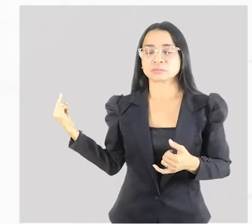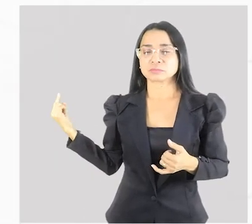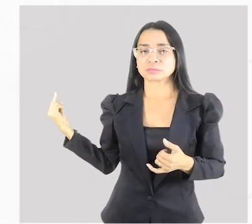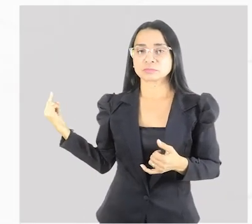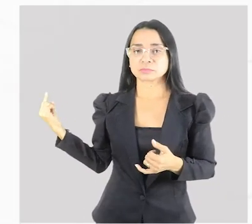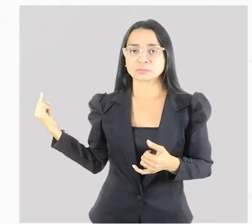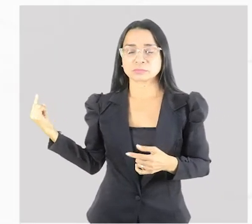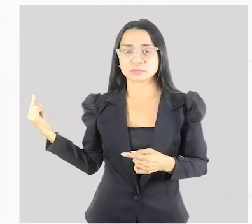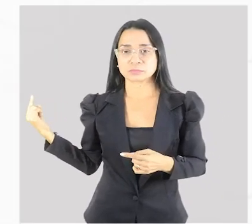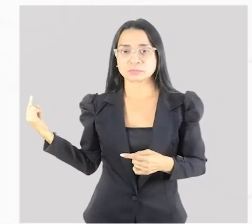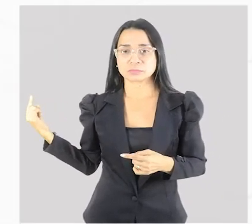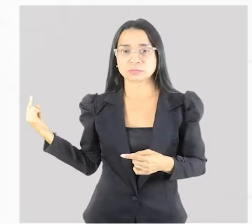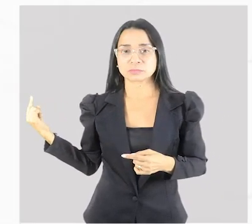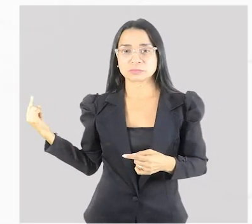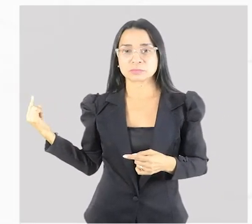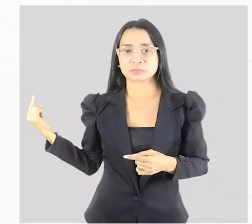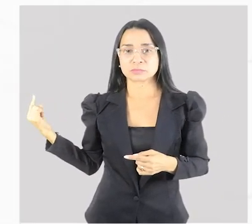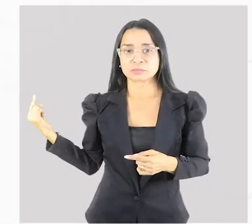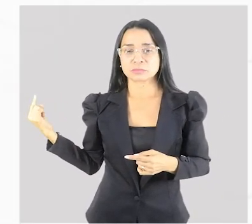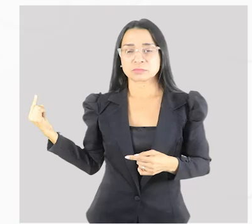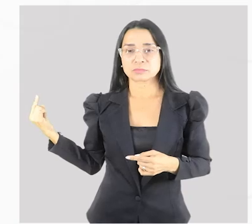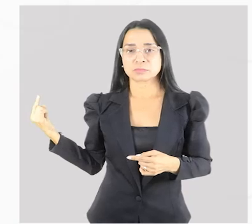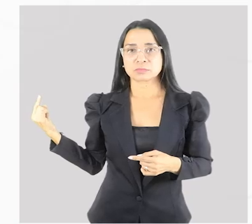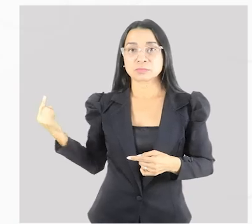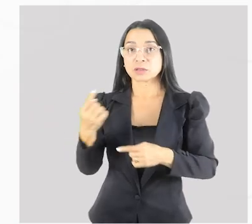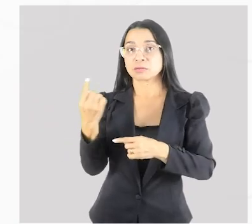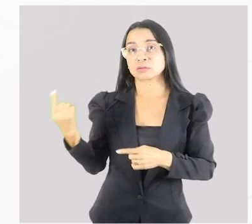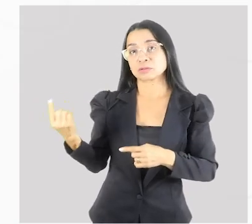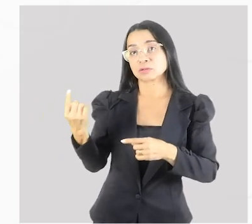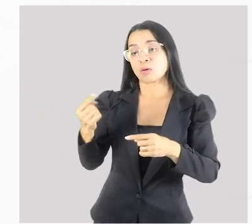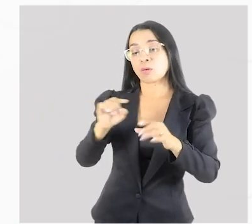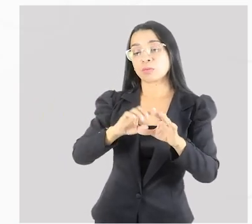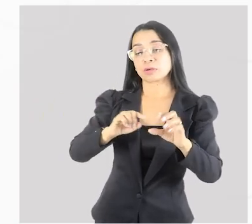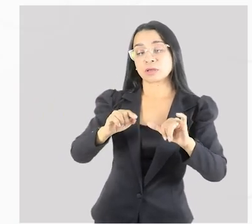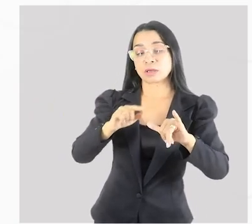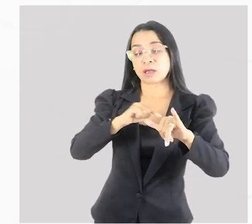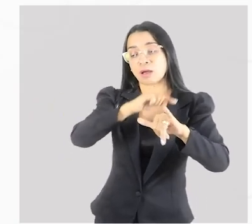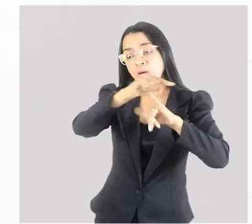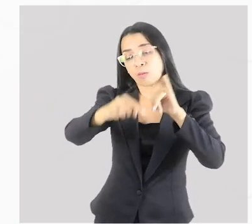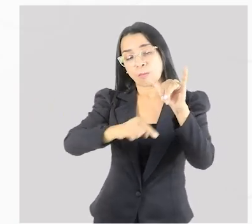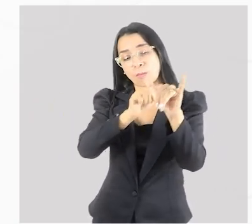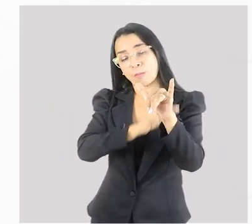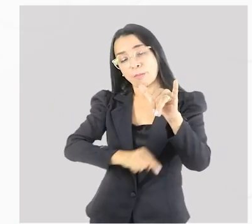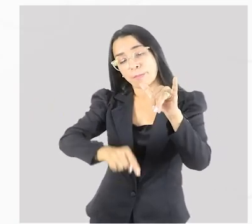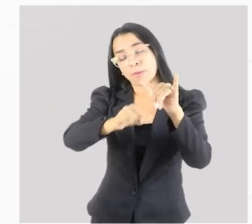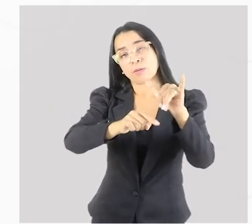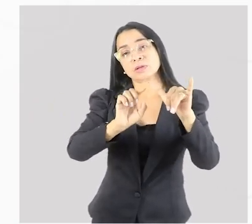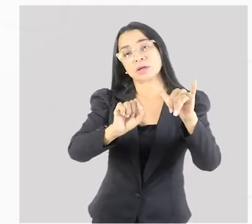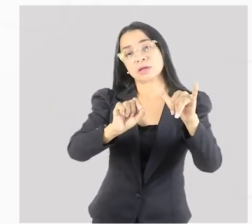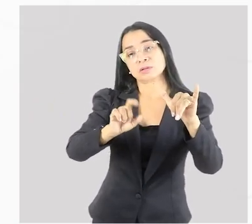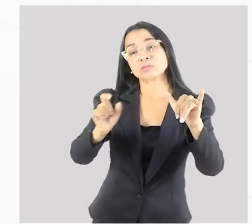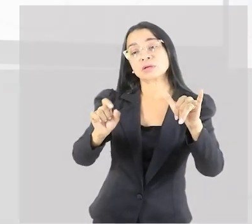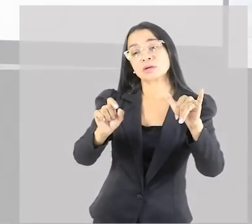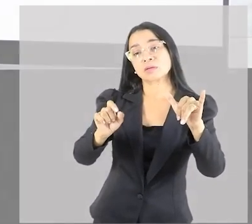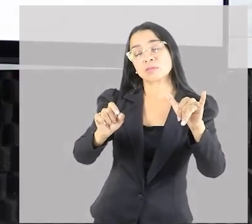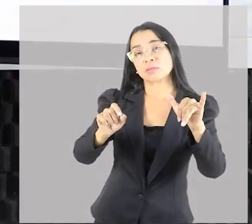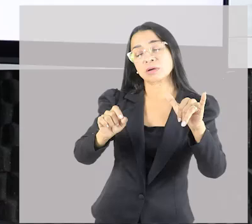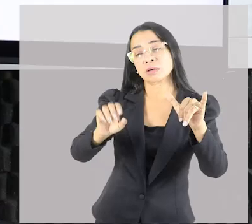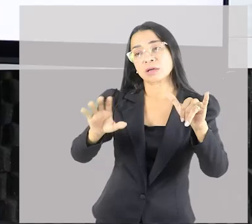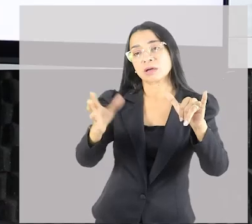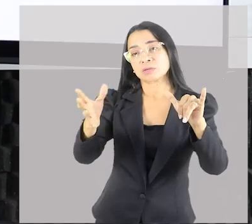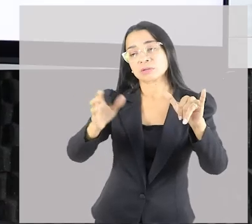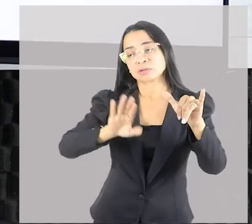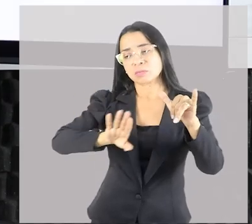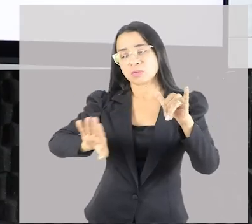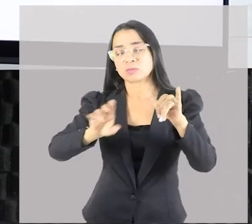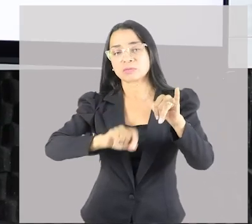do couro do boi. Isso é um capítulo à parte. Só isto aqui já é um capítulo à parte. O tecido é bordado manualmente